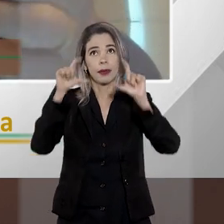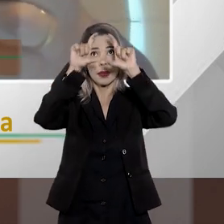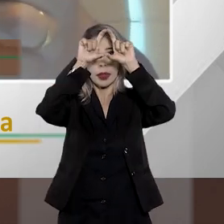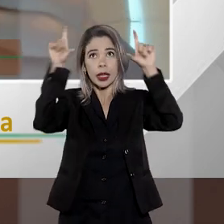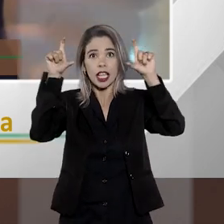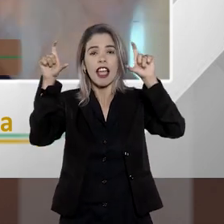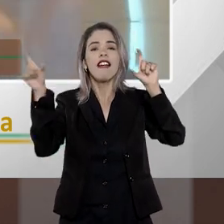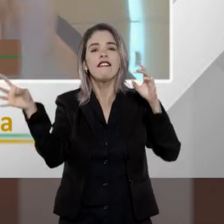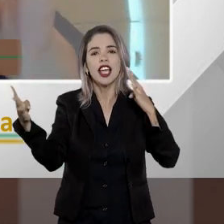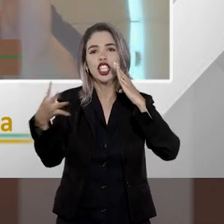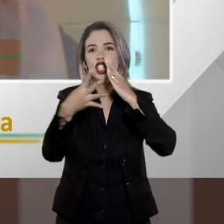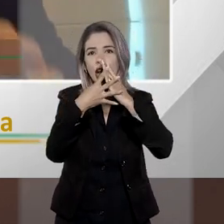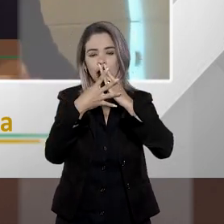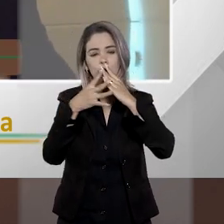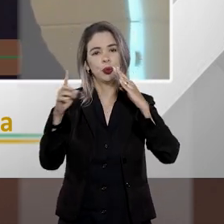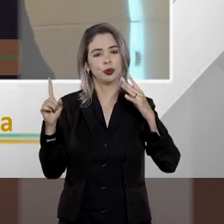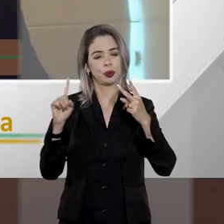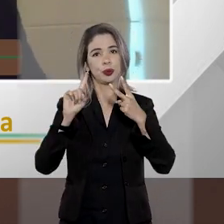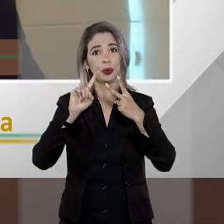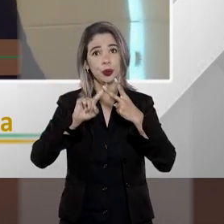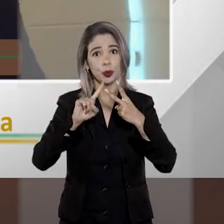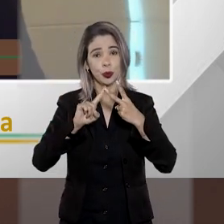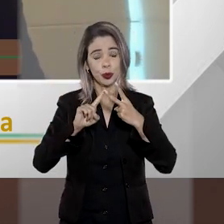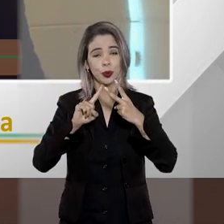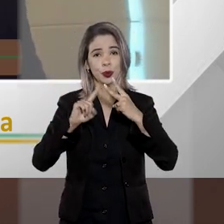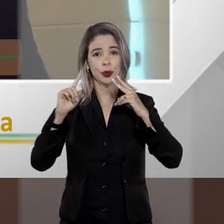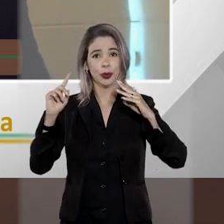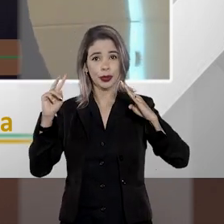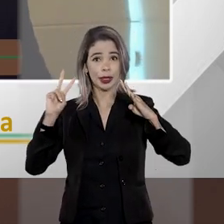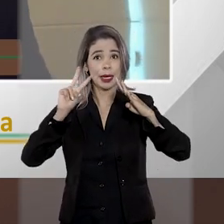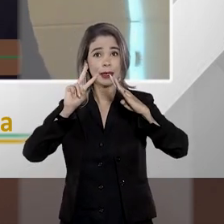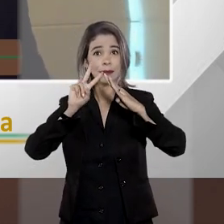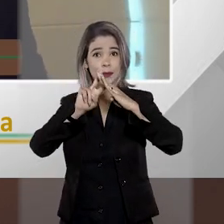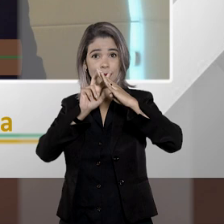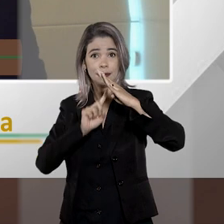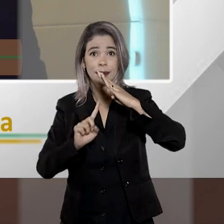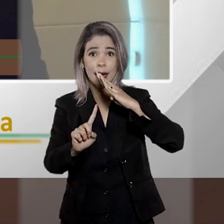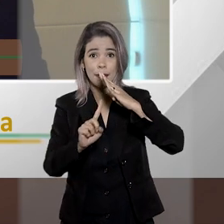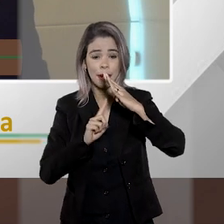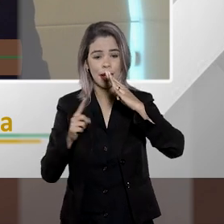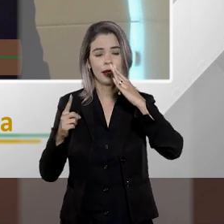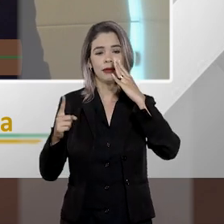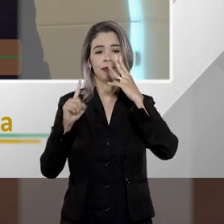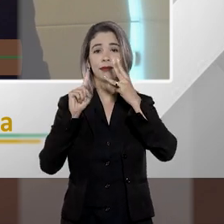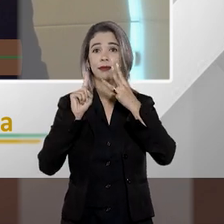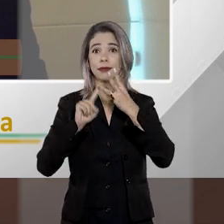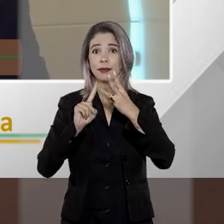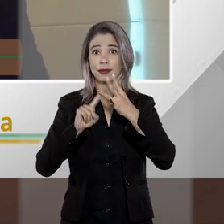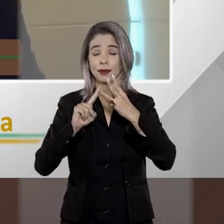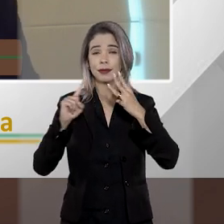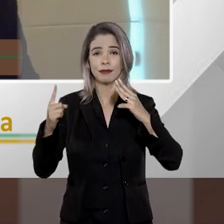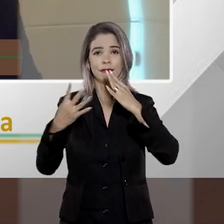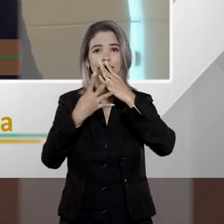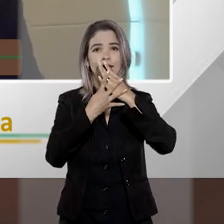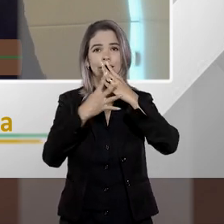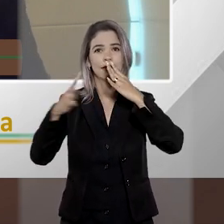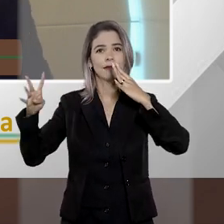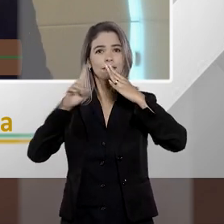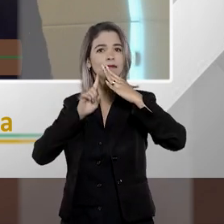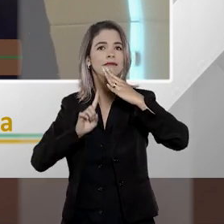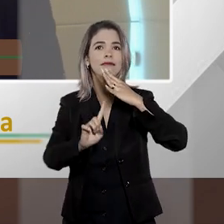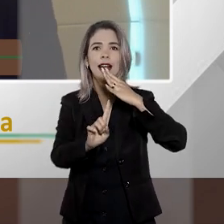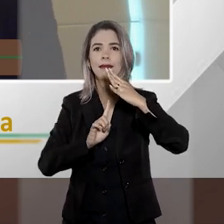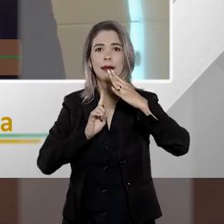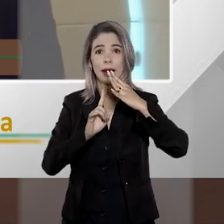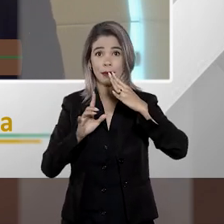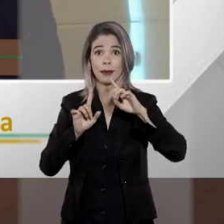fechado, semiaberto e aberto. Matematicamente falando, teremos um problema de fluxo. Como assim? Porque muitas pessoas estão, em